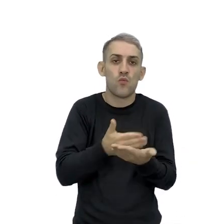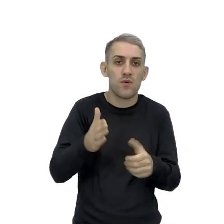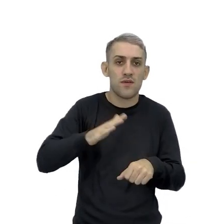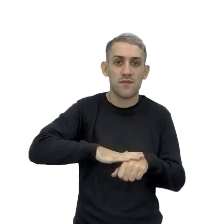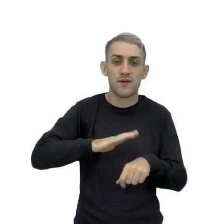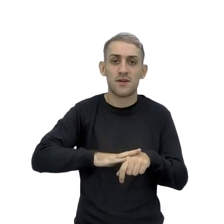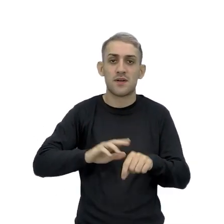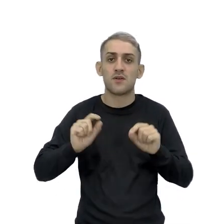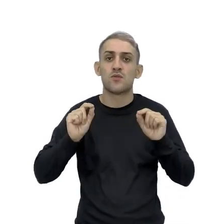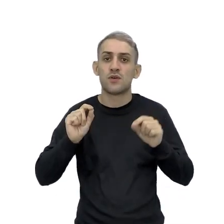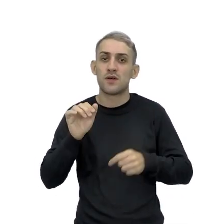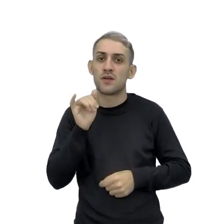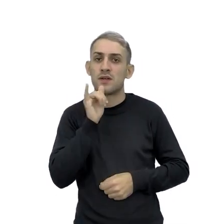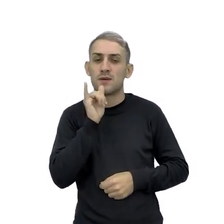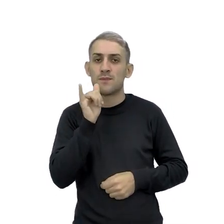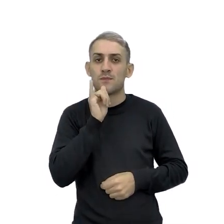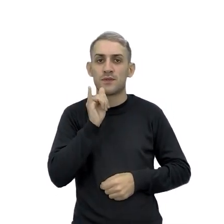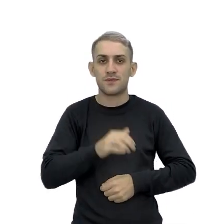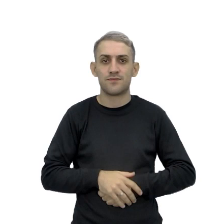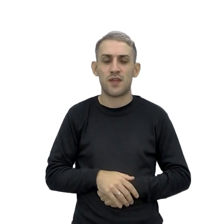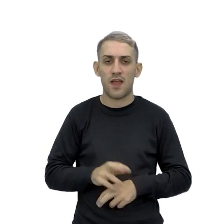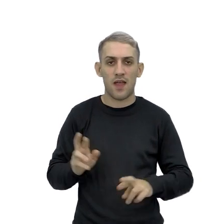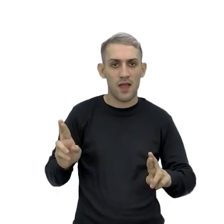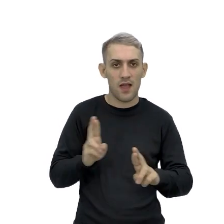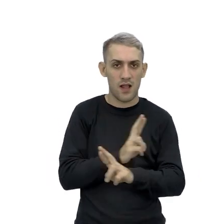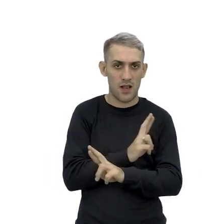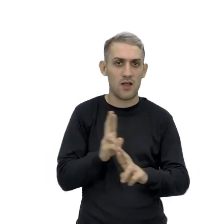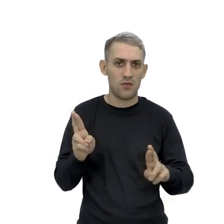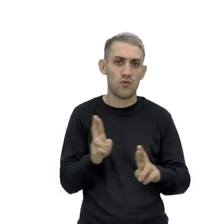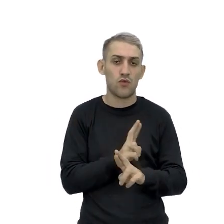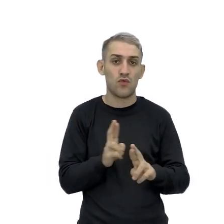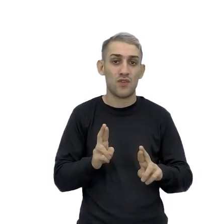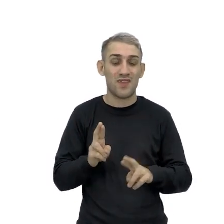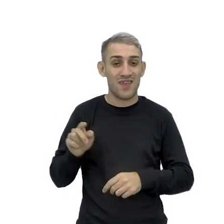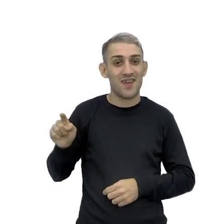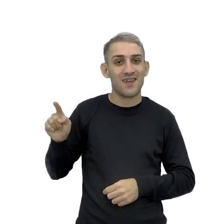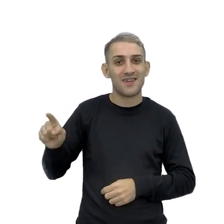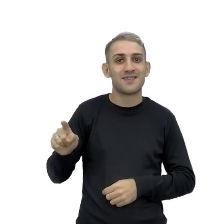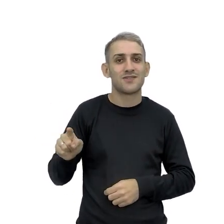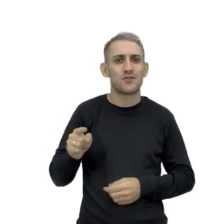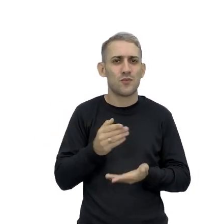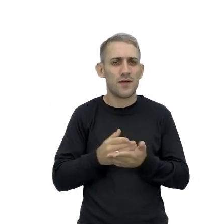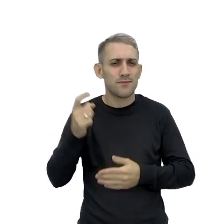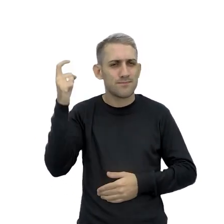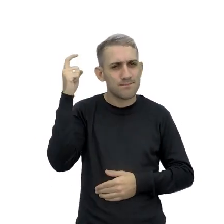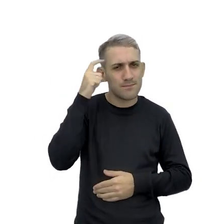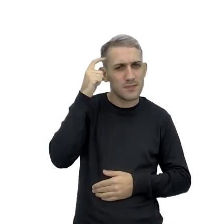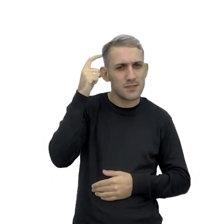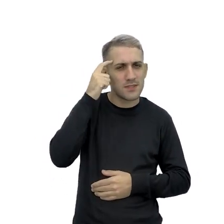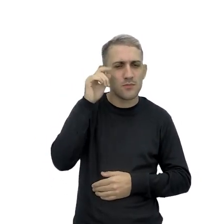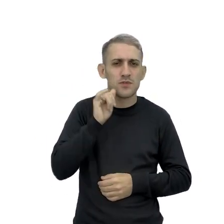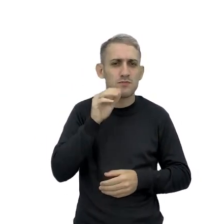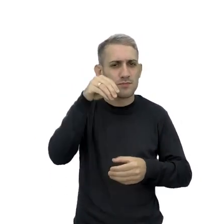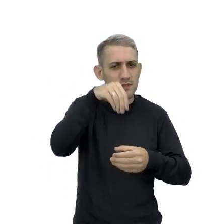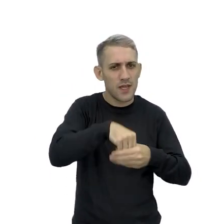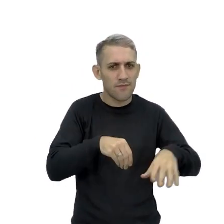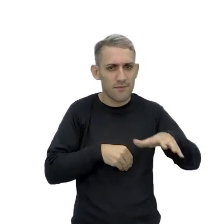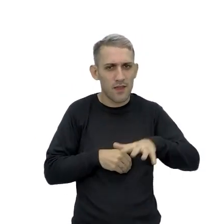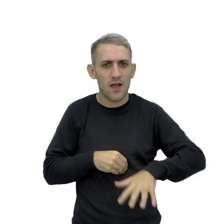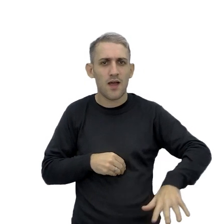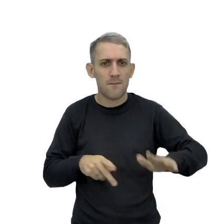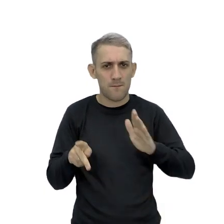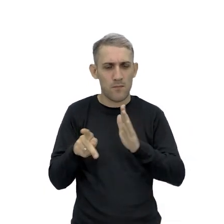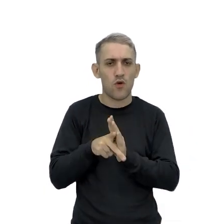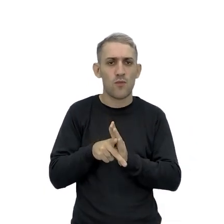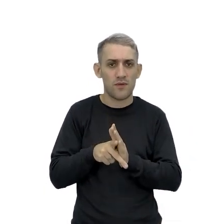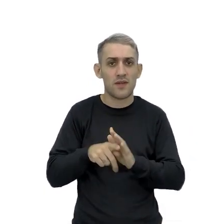estabelecer essas relações, ele vai caminhando com o pensamento dele dentro do campo aritmético, e